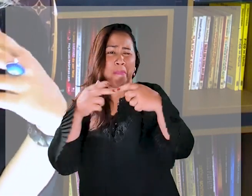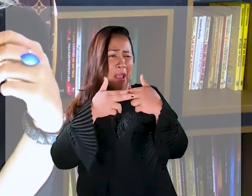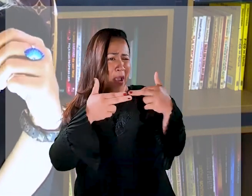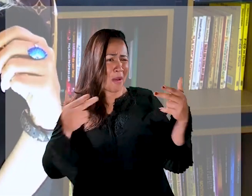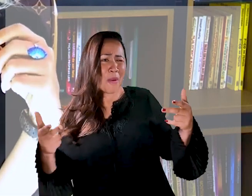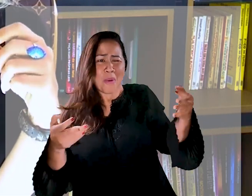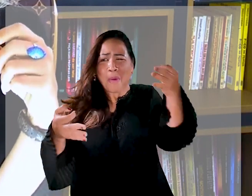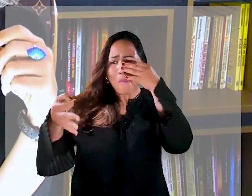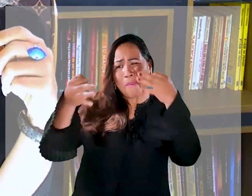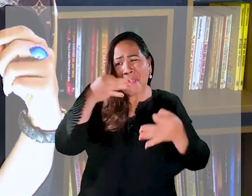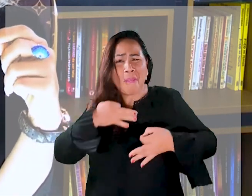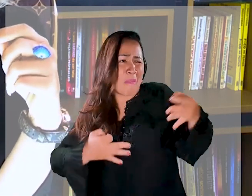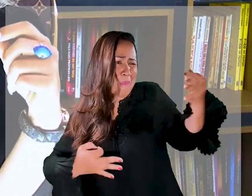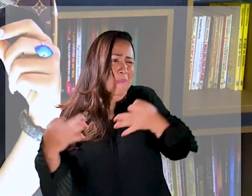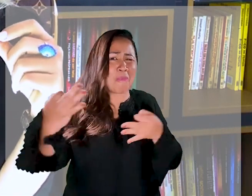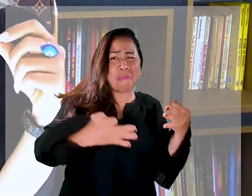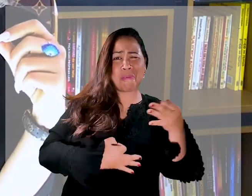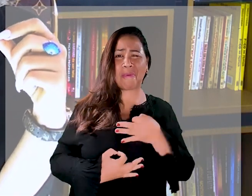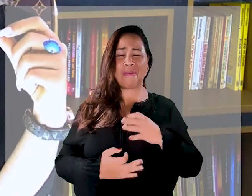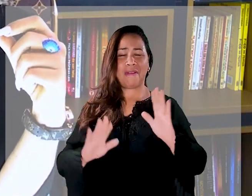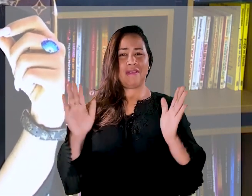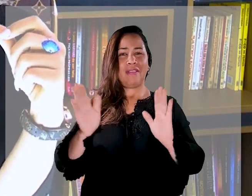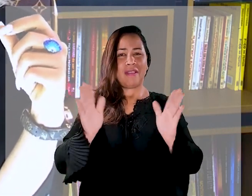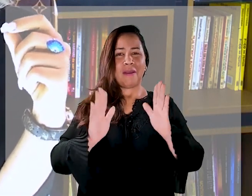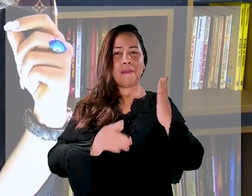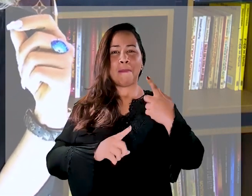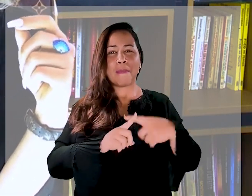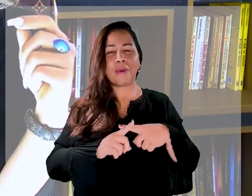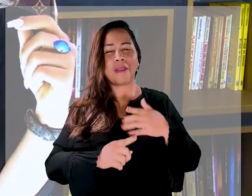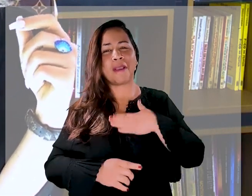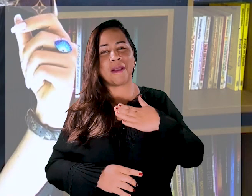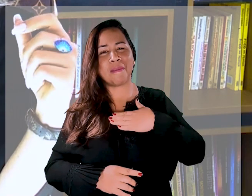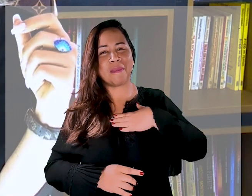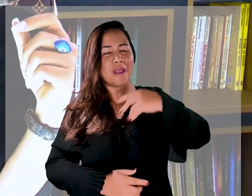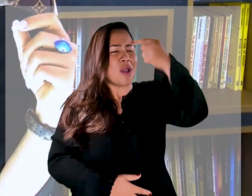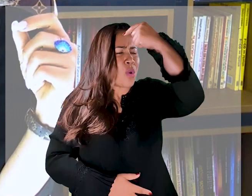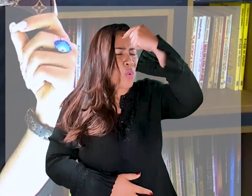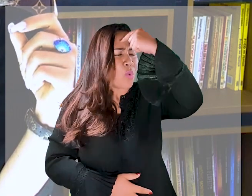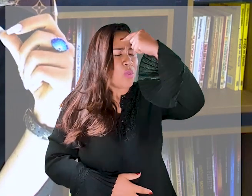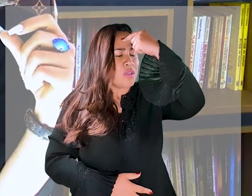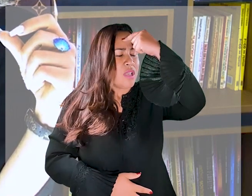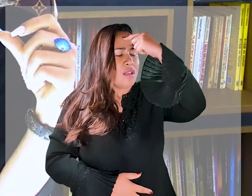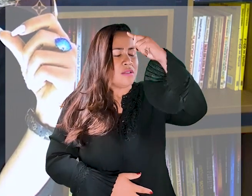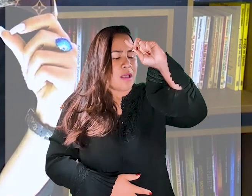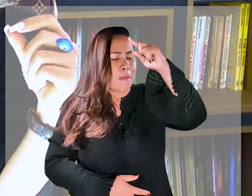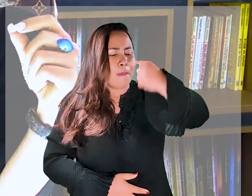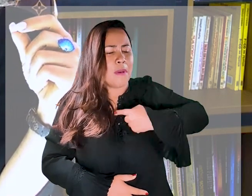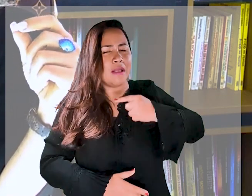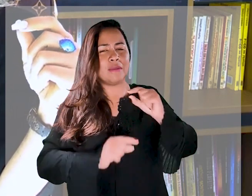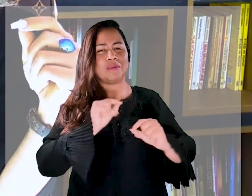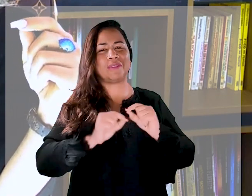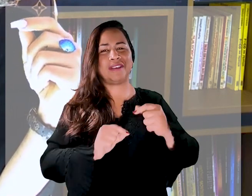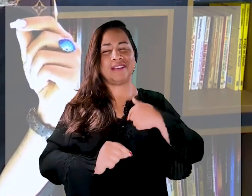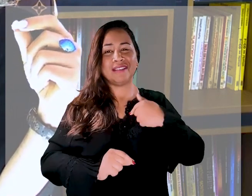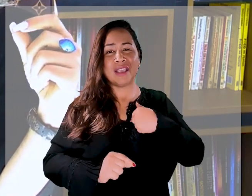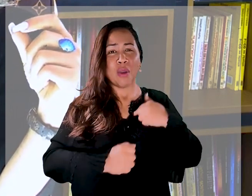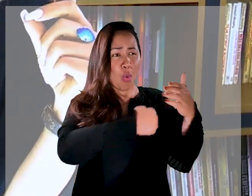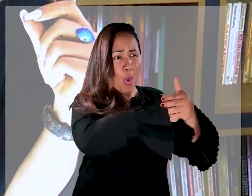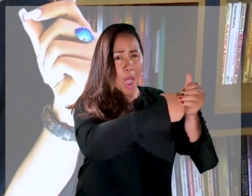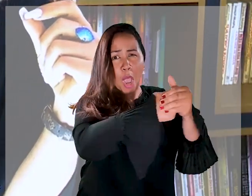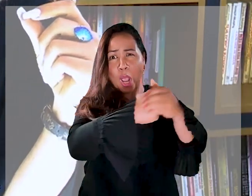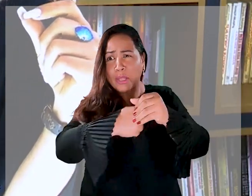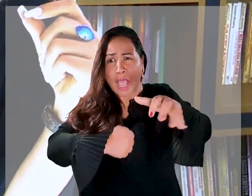minha consciência. Porque você nunca vai agradar as pessoas. Mas você não nasceu para agradar os